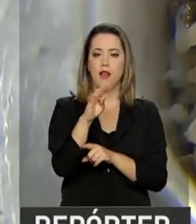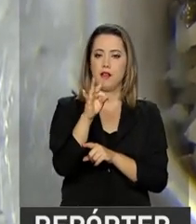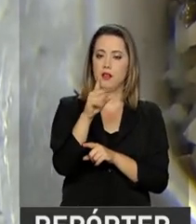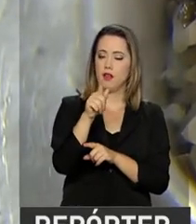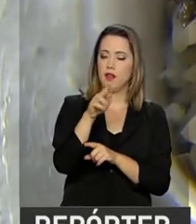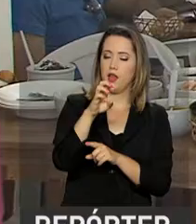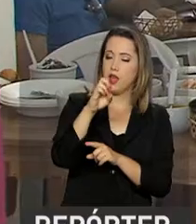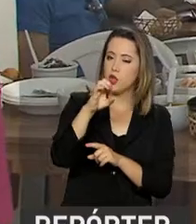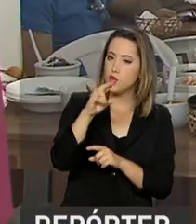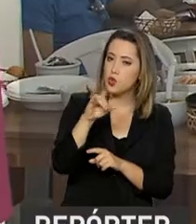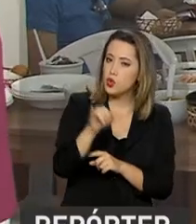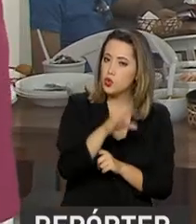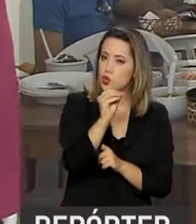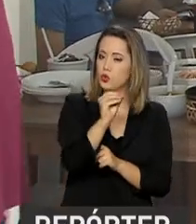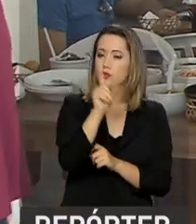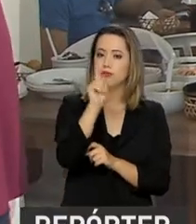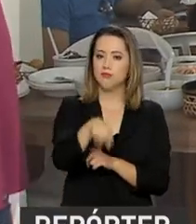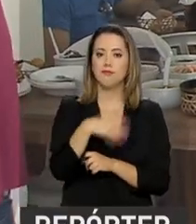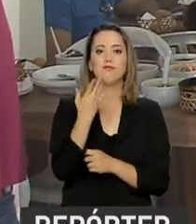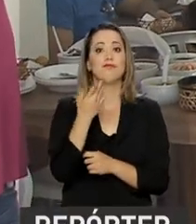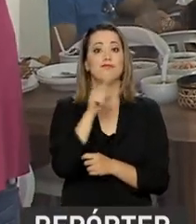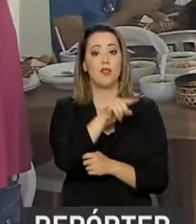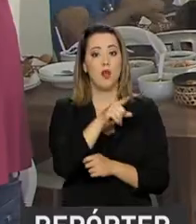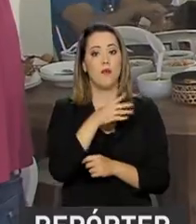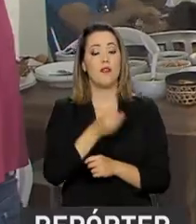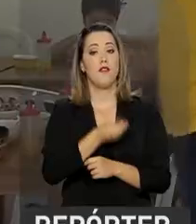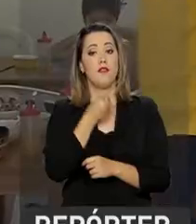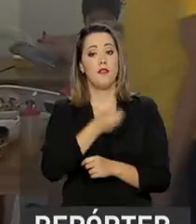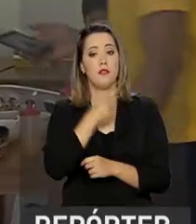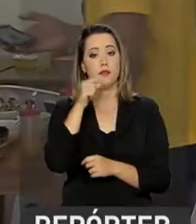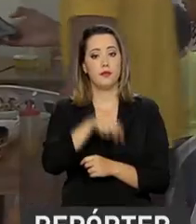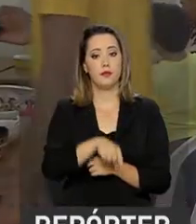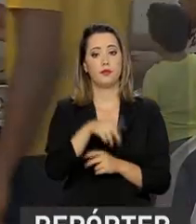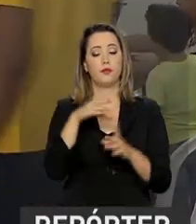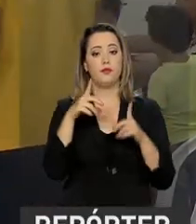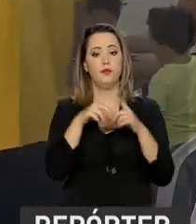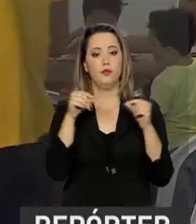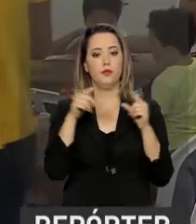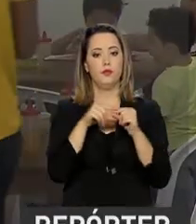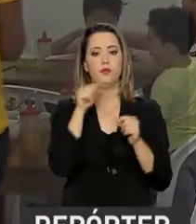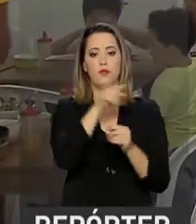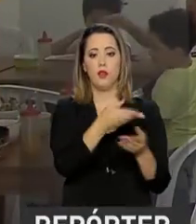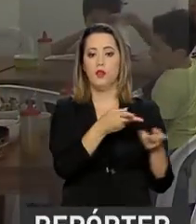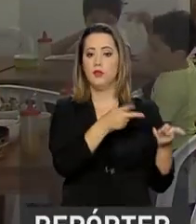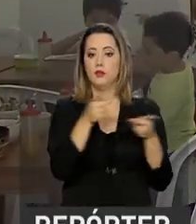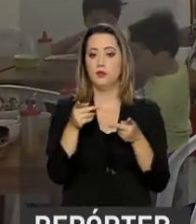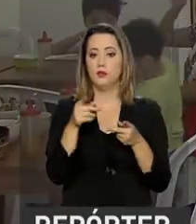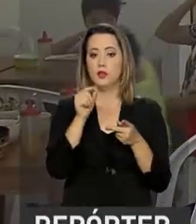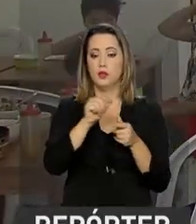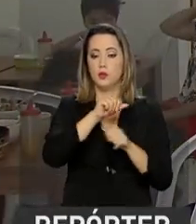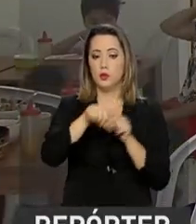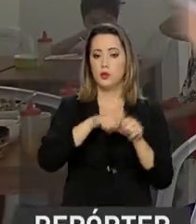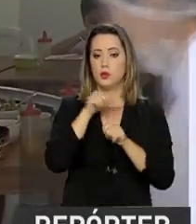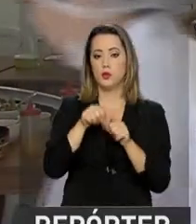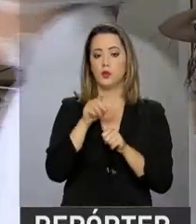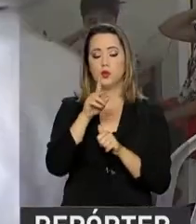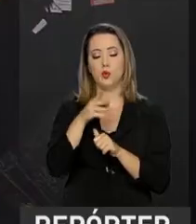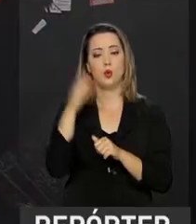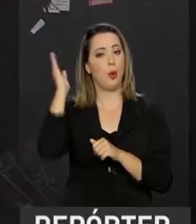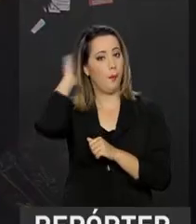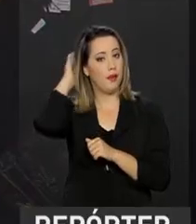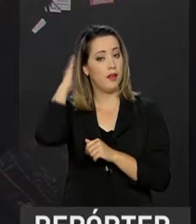paraense a razão de existir deste restaurante em brasília o agir veio do pará há três anos e decidiu montar um negócio